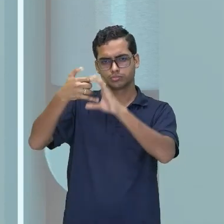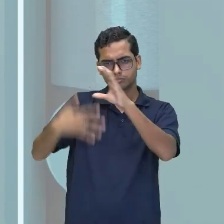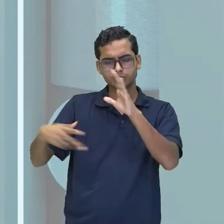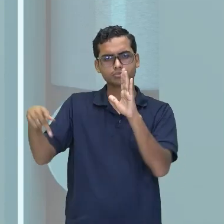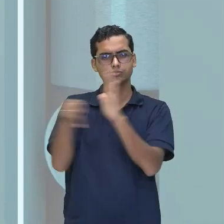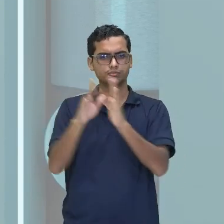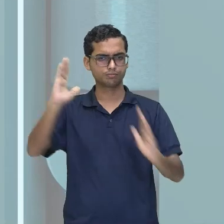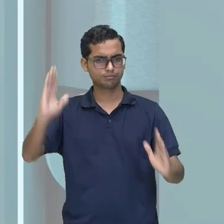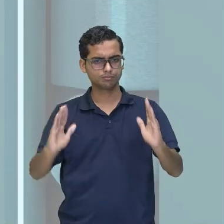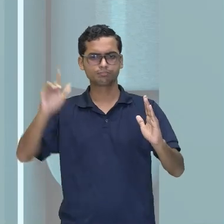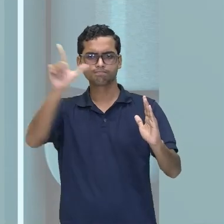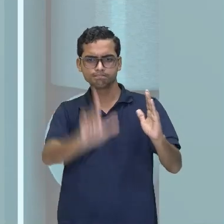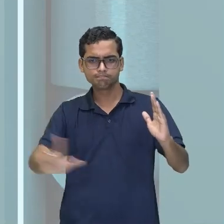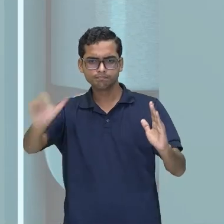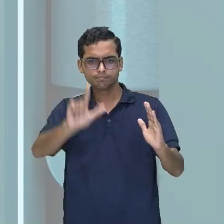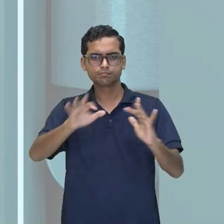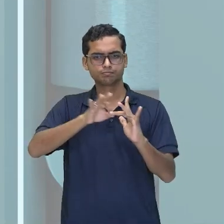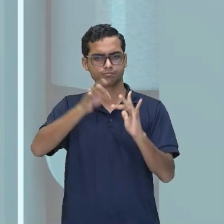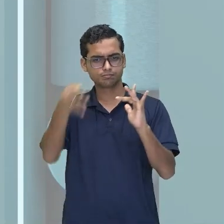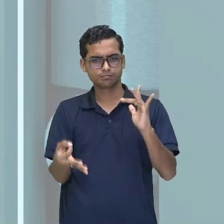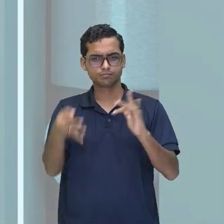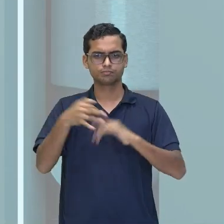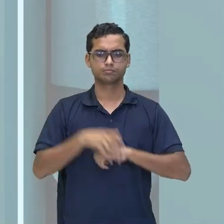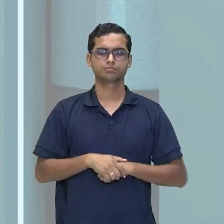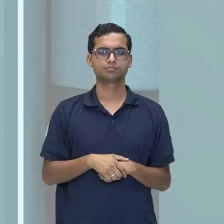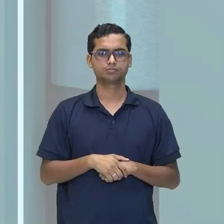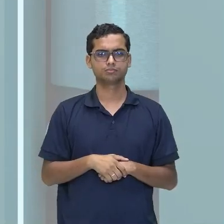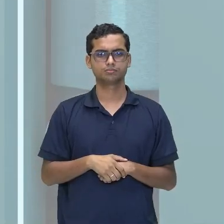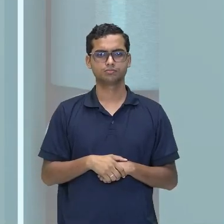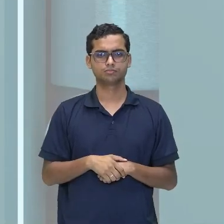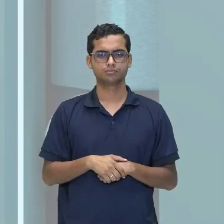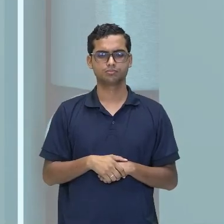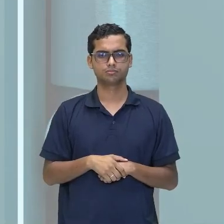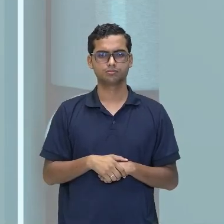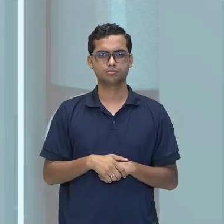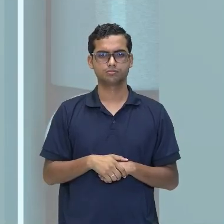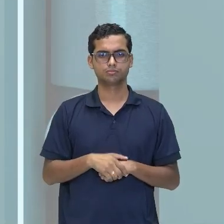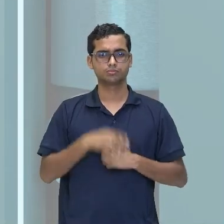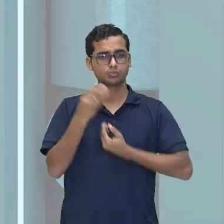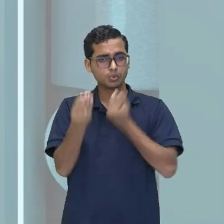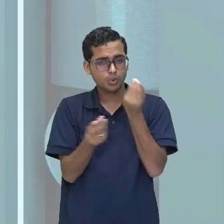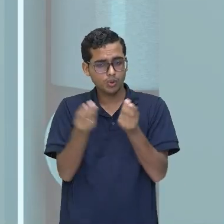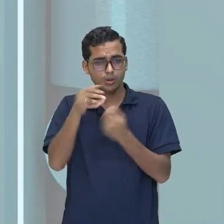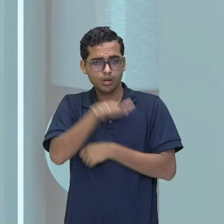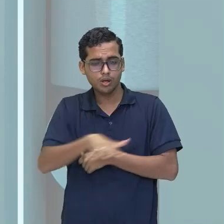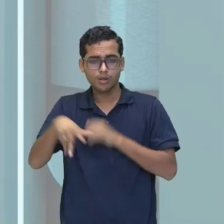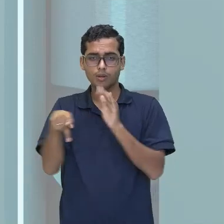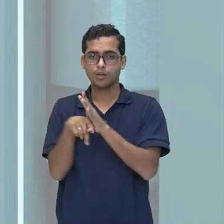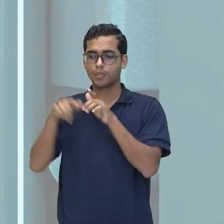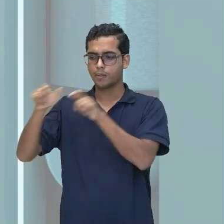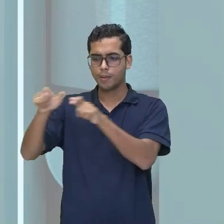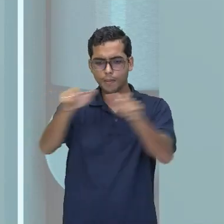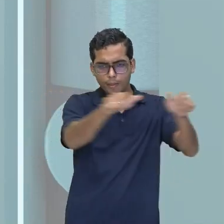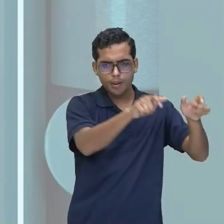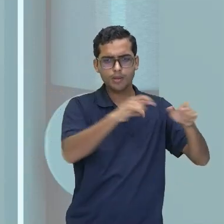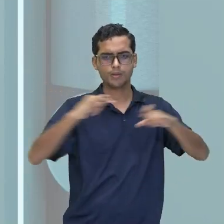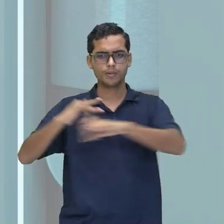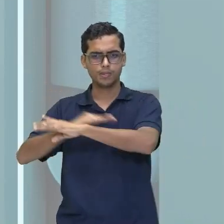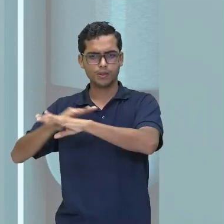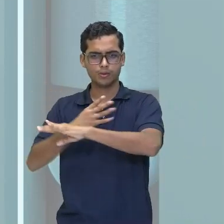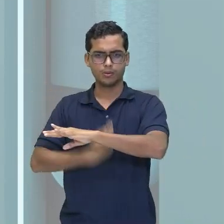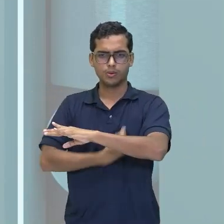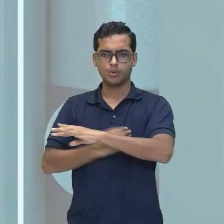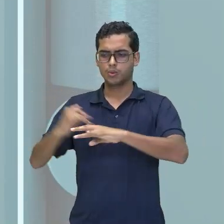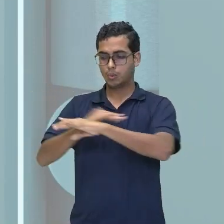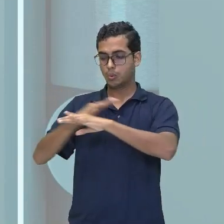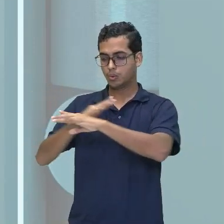do período literário arcadismo, né? Com a questão das cidades, da vida